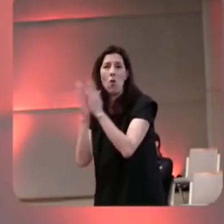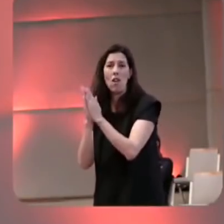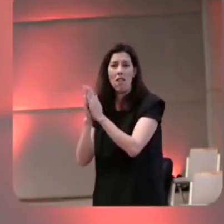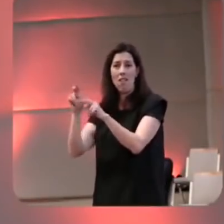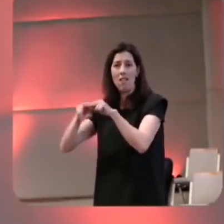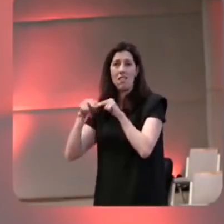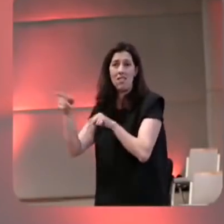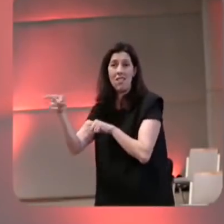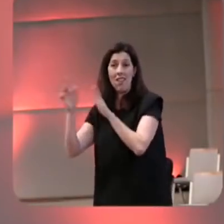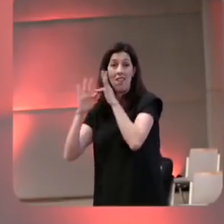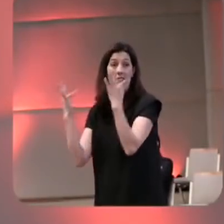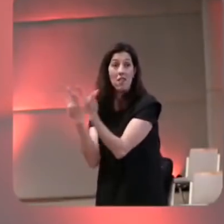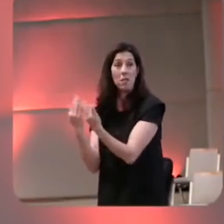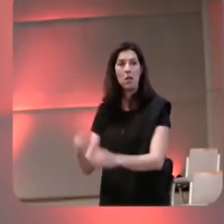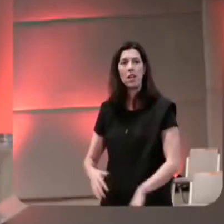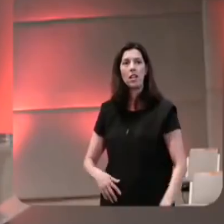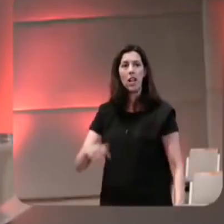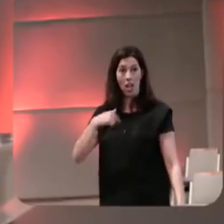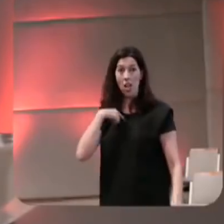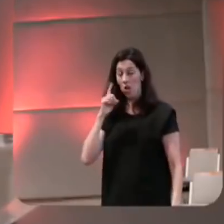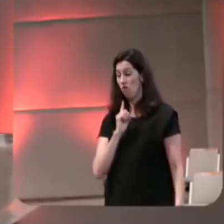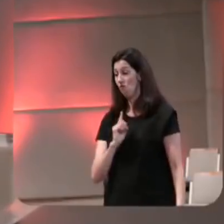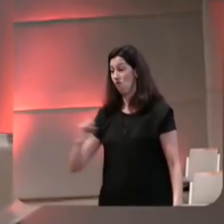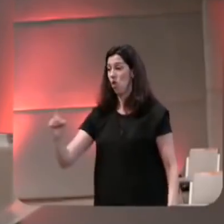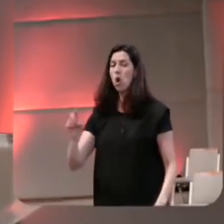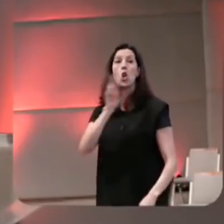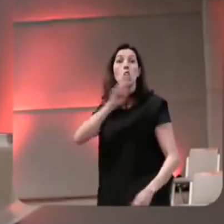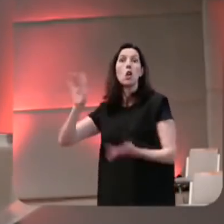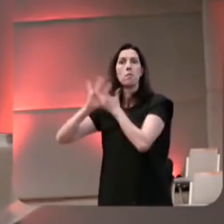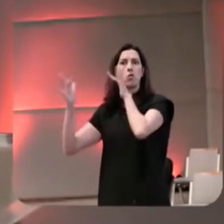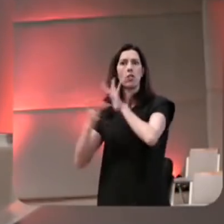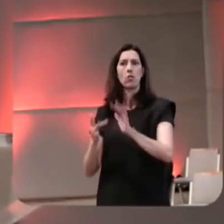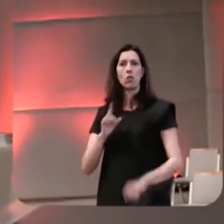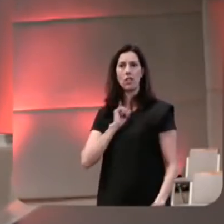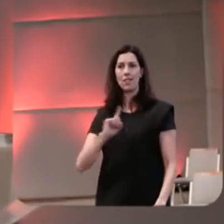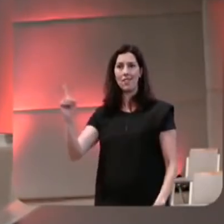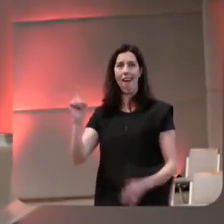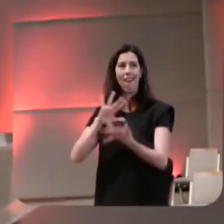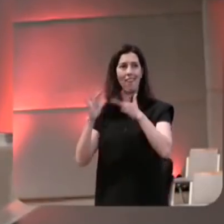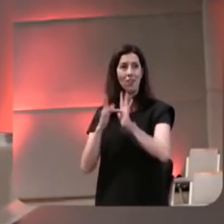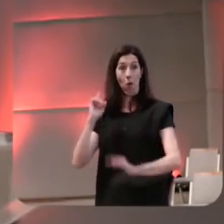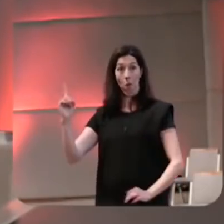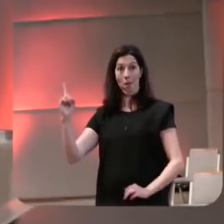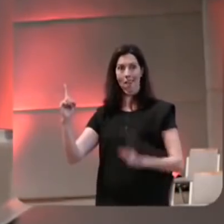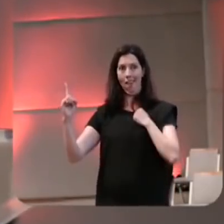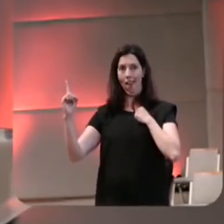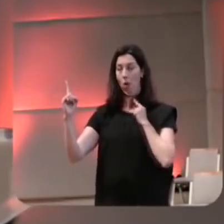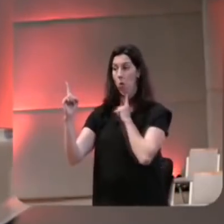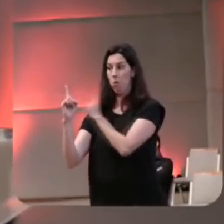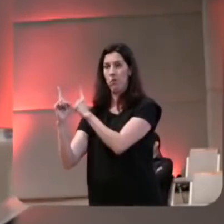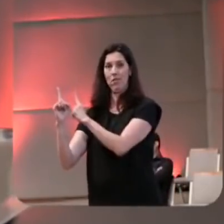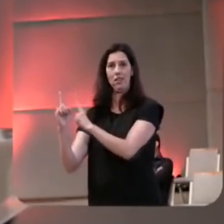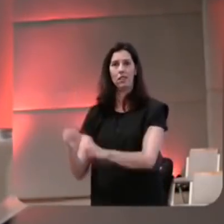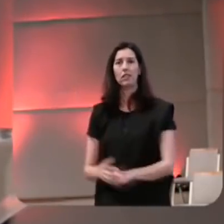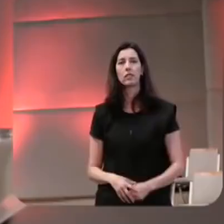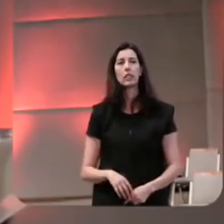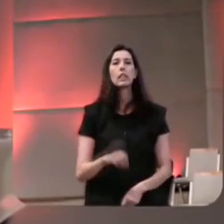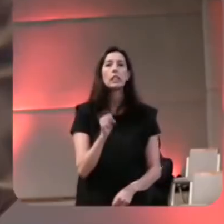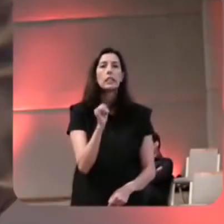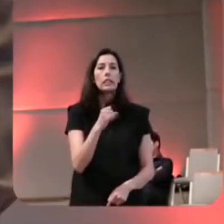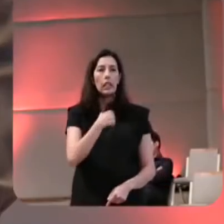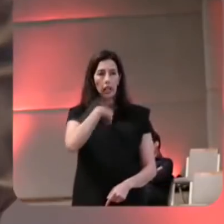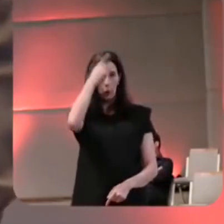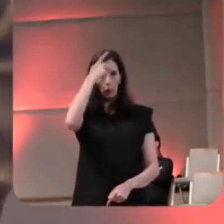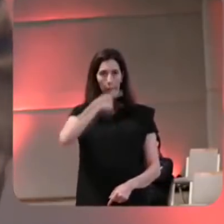você vai em nome de Jesus. Se você fosse no teu nome, todo mundo estava